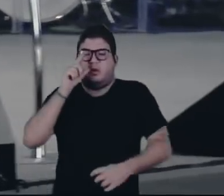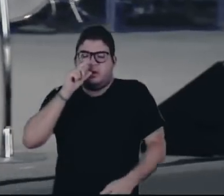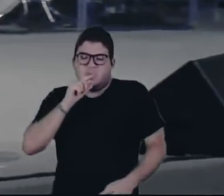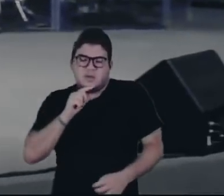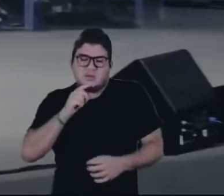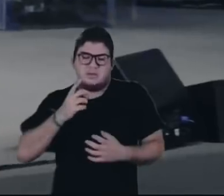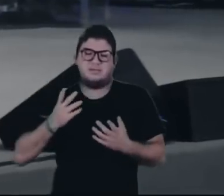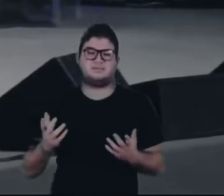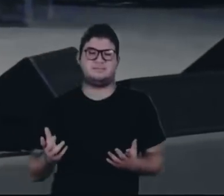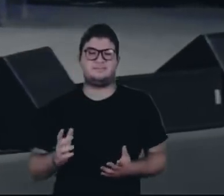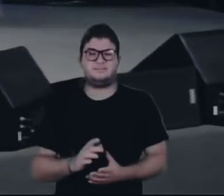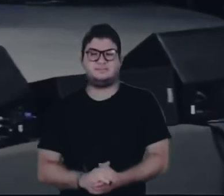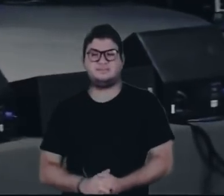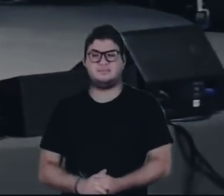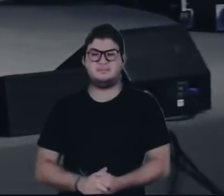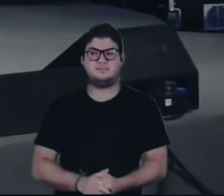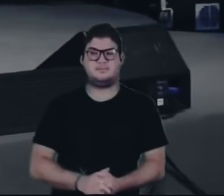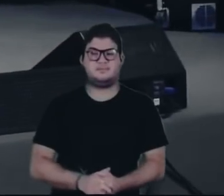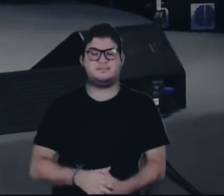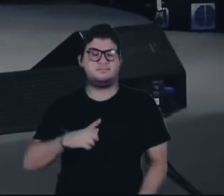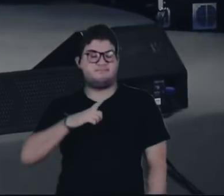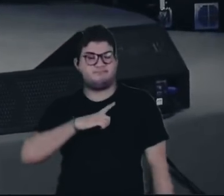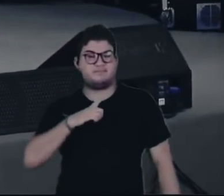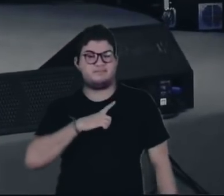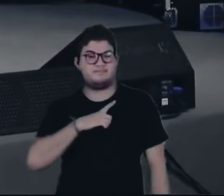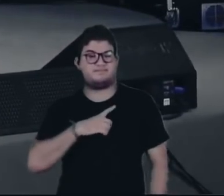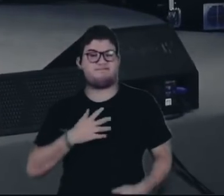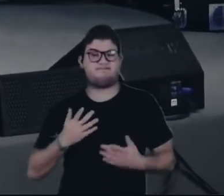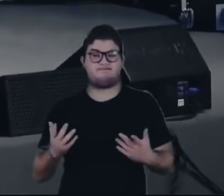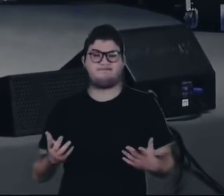direito. Parece que tinha algum, né?